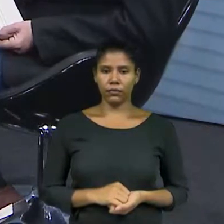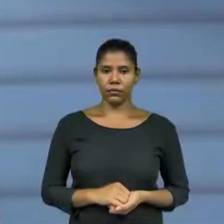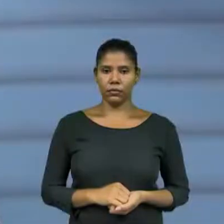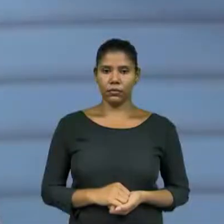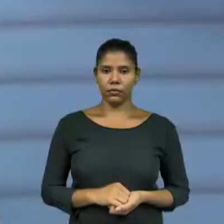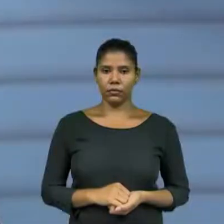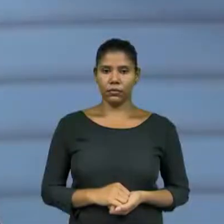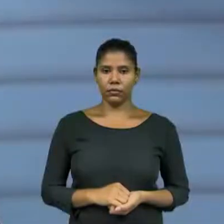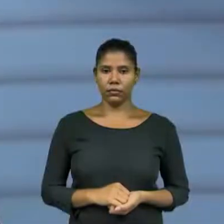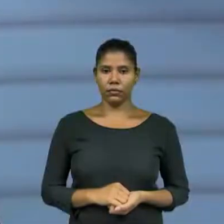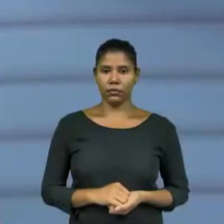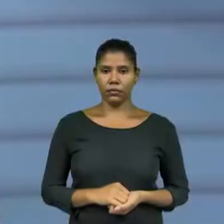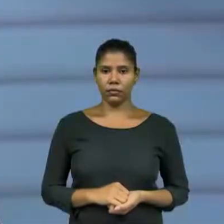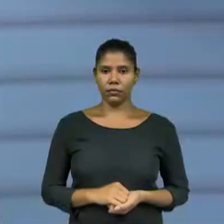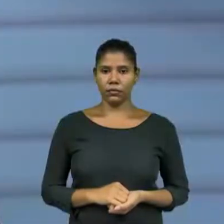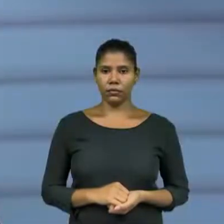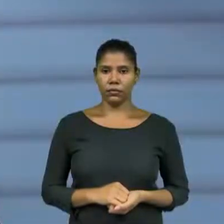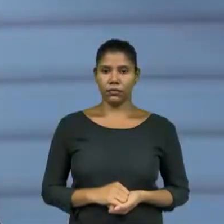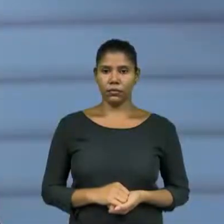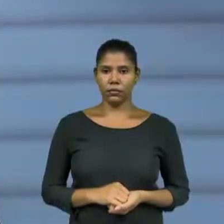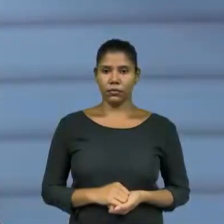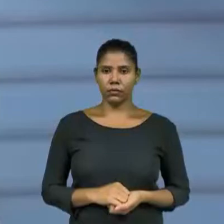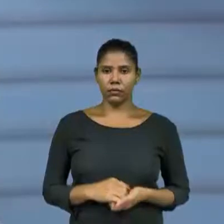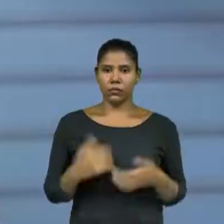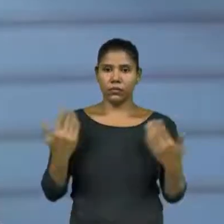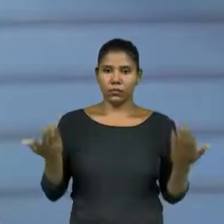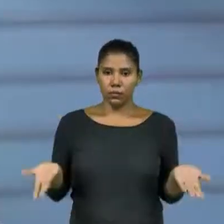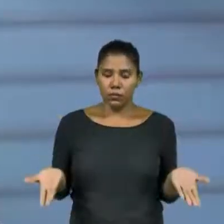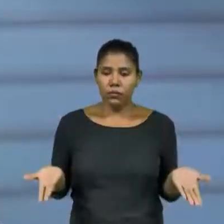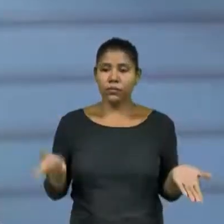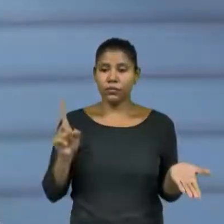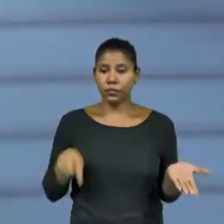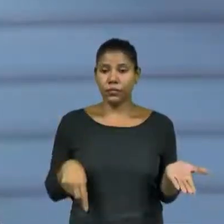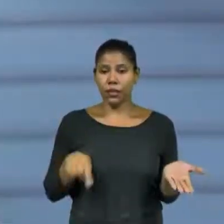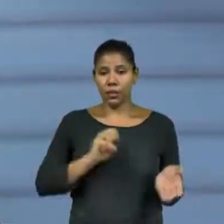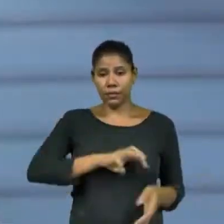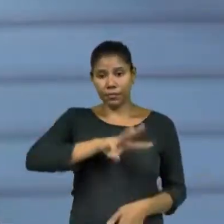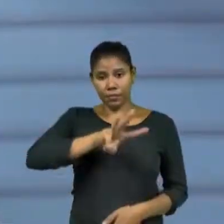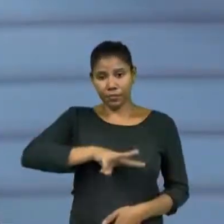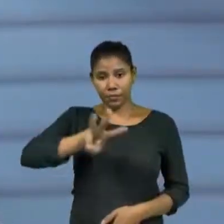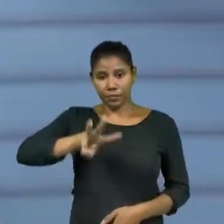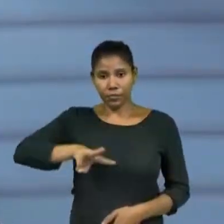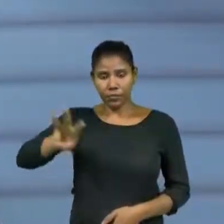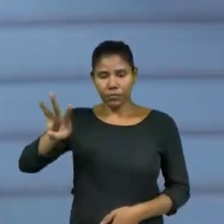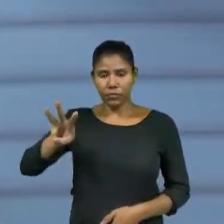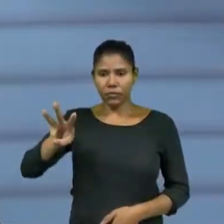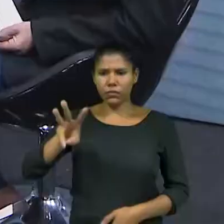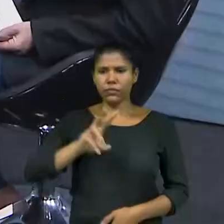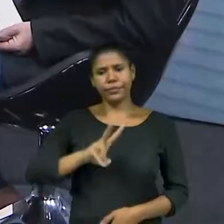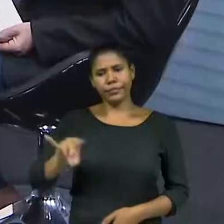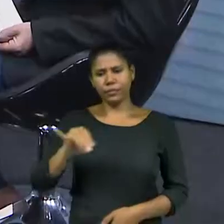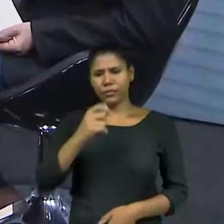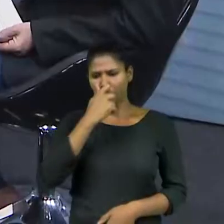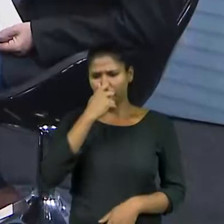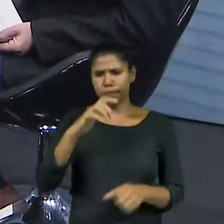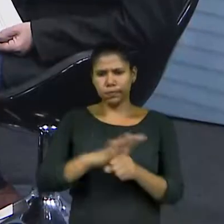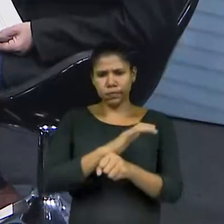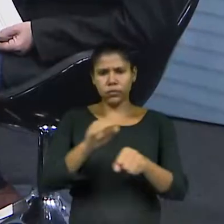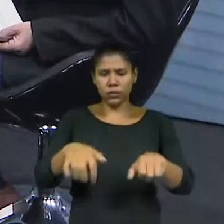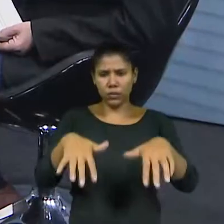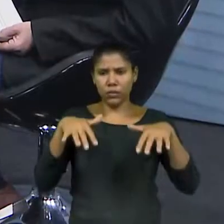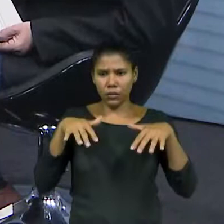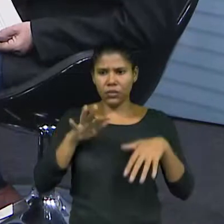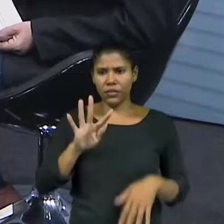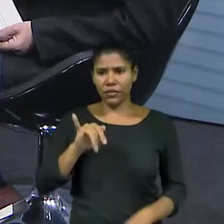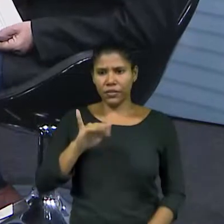de participação online. Então, o site... Pode porque passar. Lá vai lotar o auditório, né? Exatamente. O auditório da FIEC